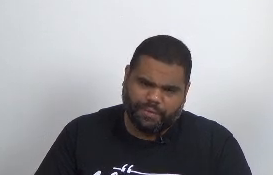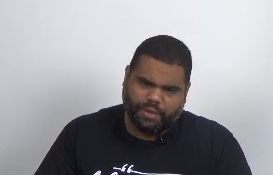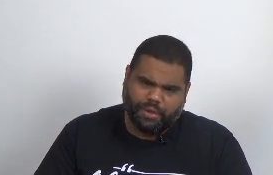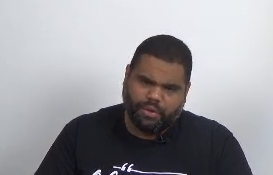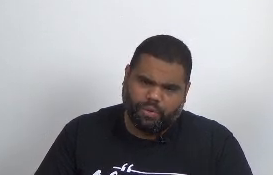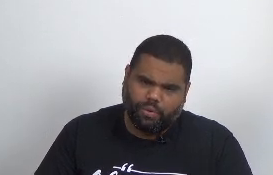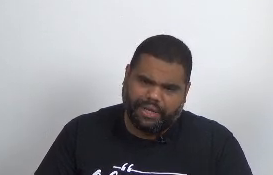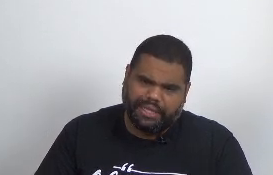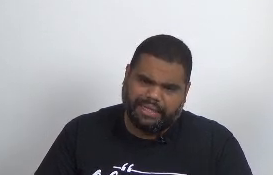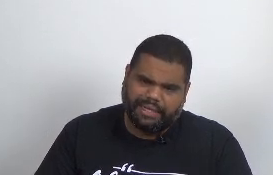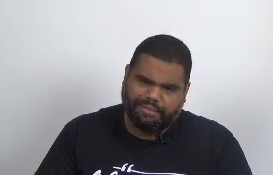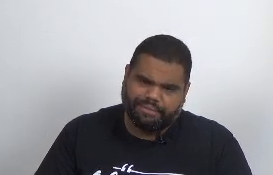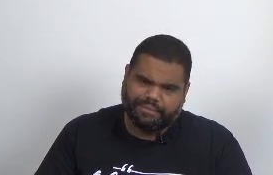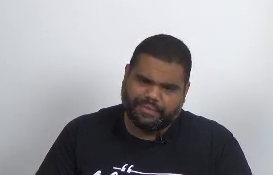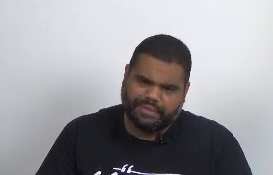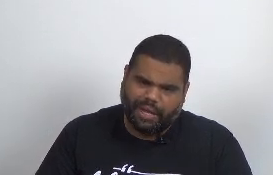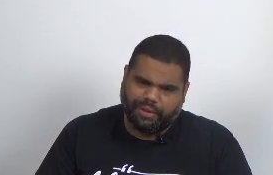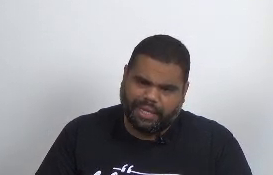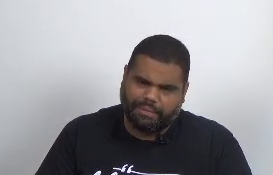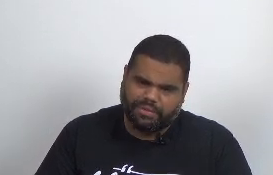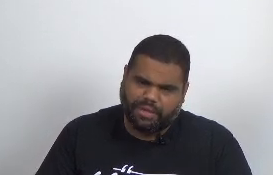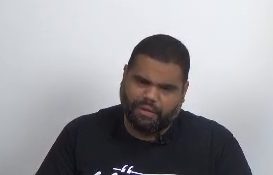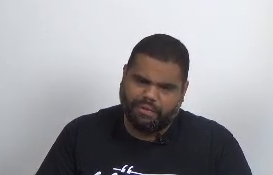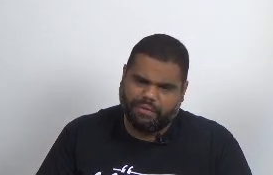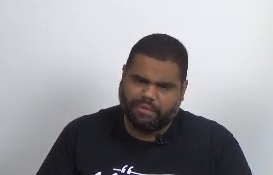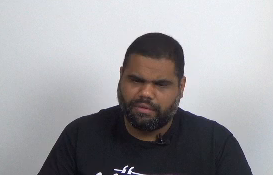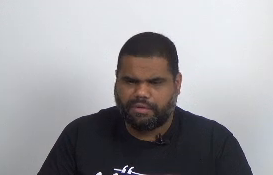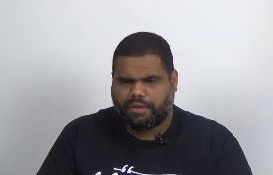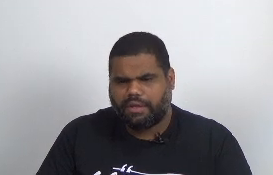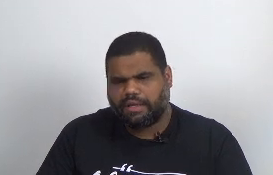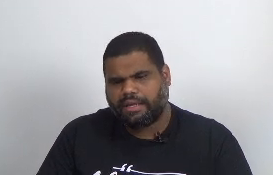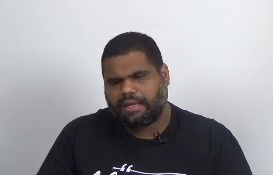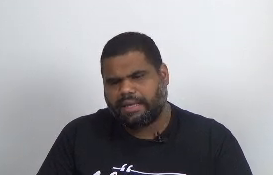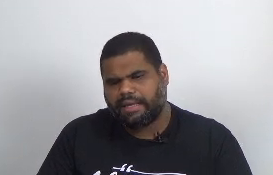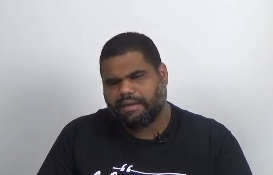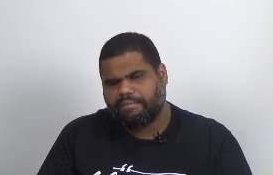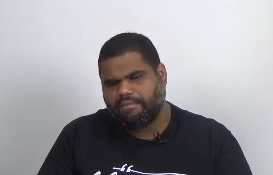se a resposta for não, o item tá o quê, pessoal?